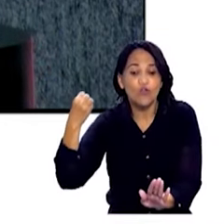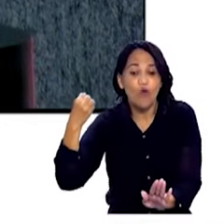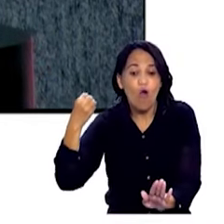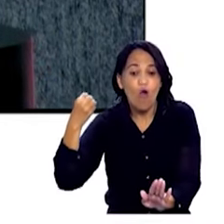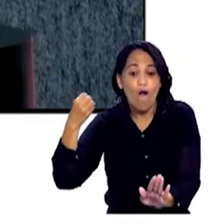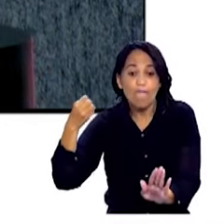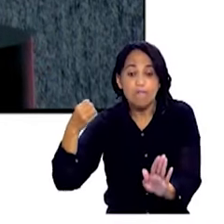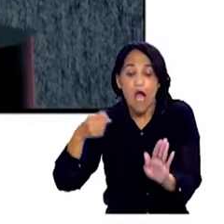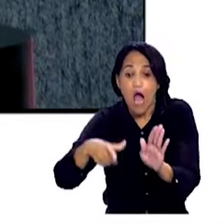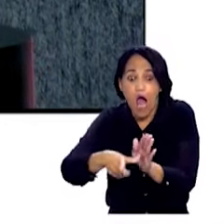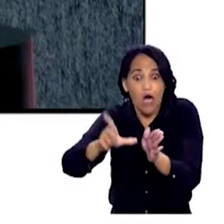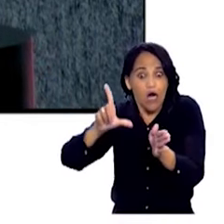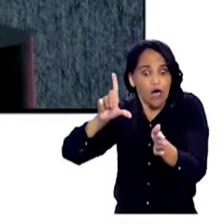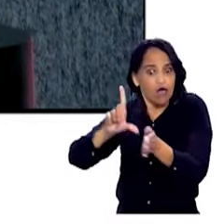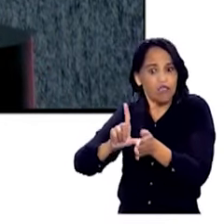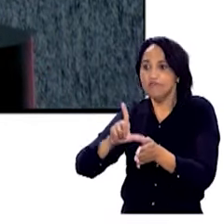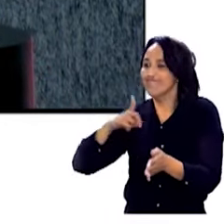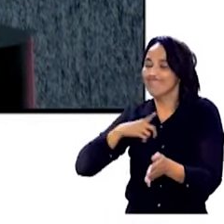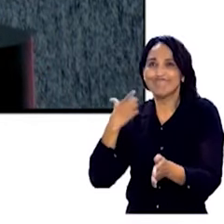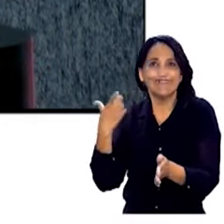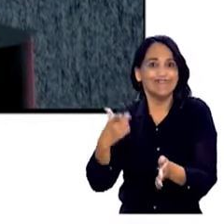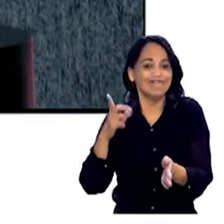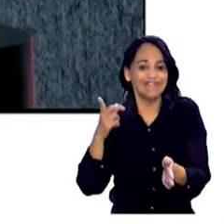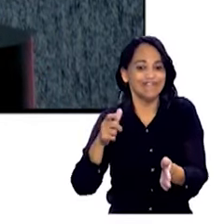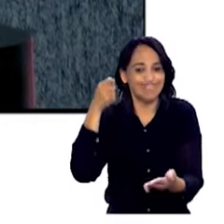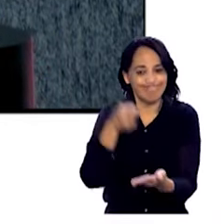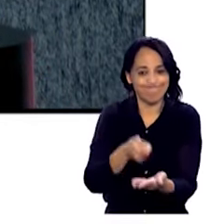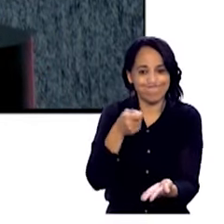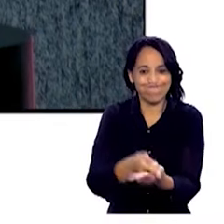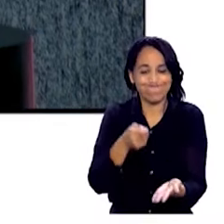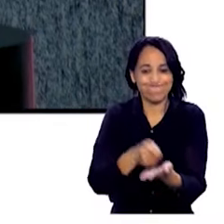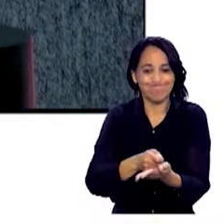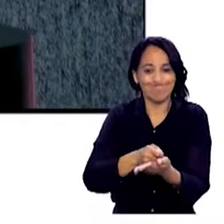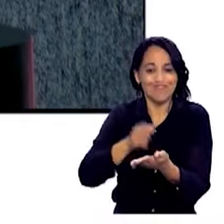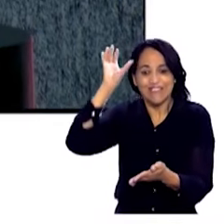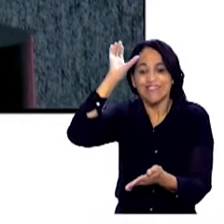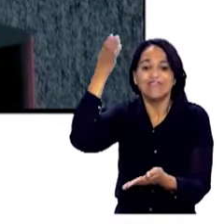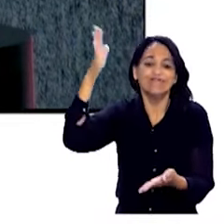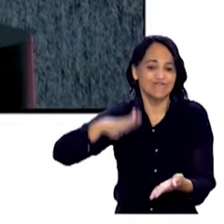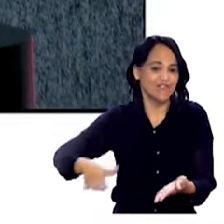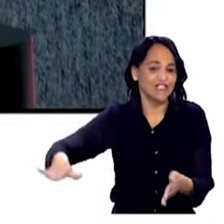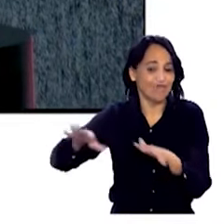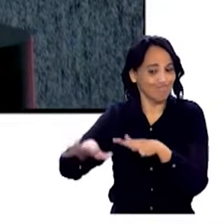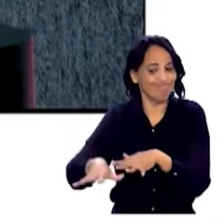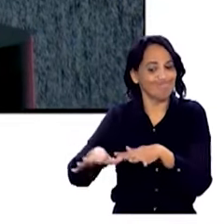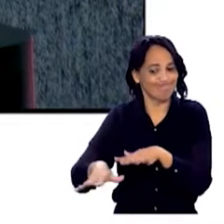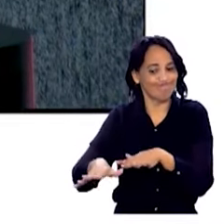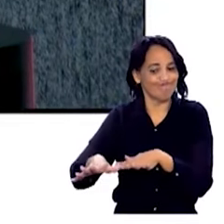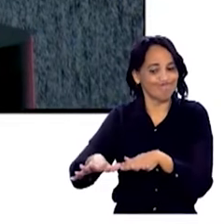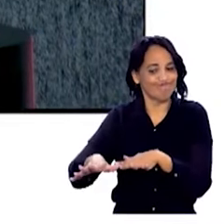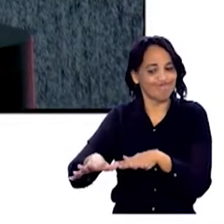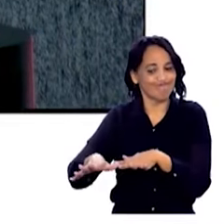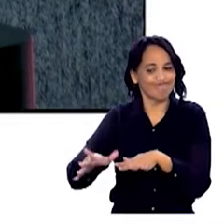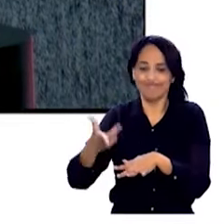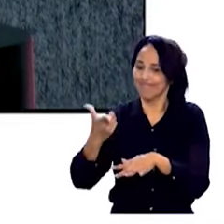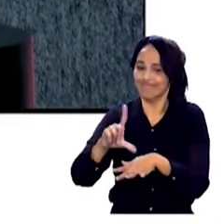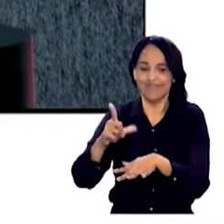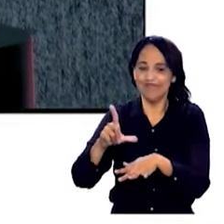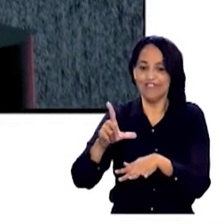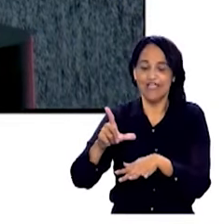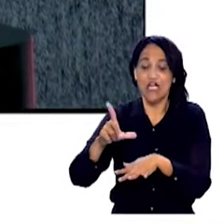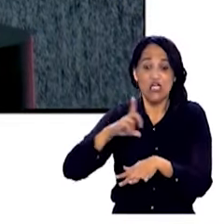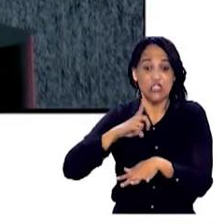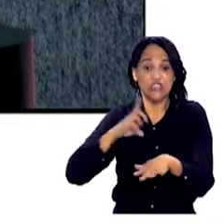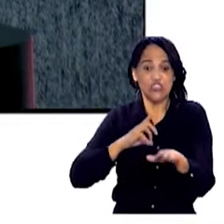antes disso não havia obrigatoriedade do precedente no Reino Unido noss timos a doutrina de